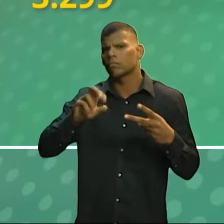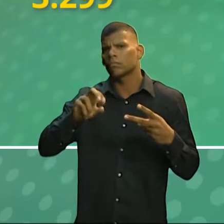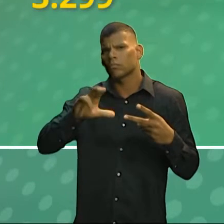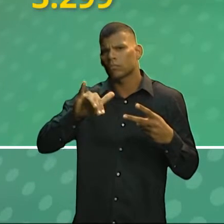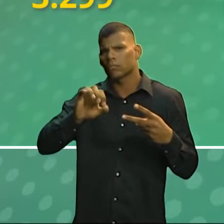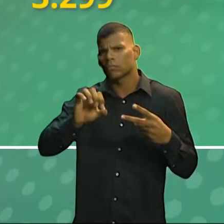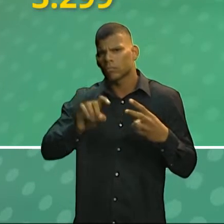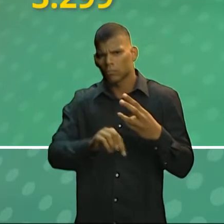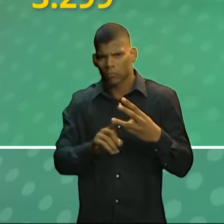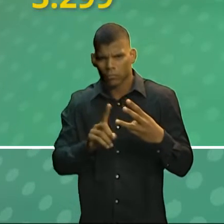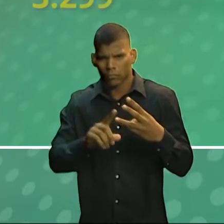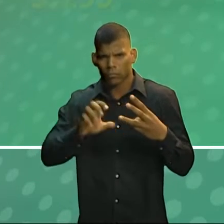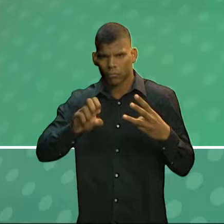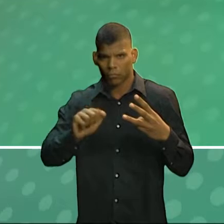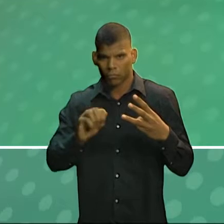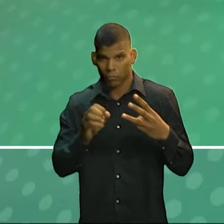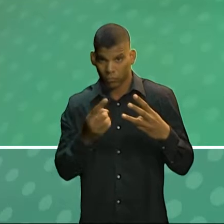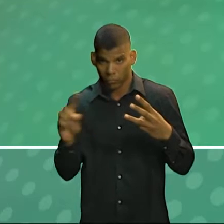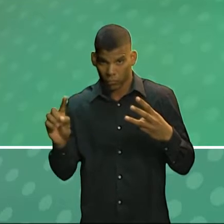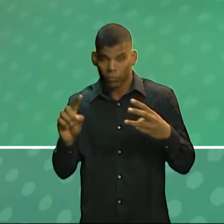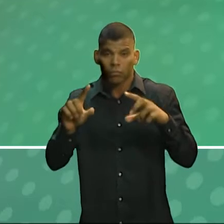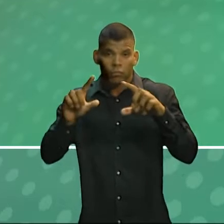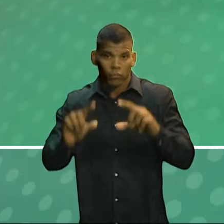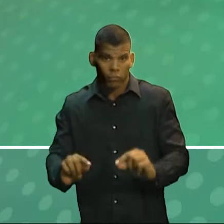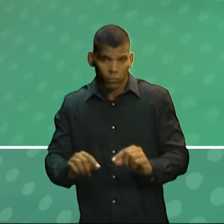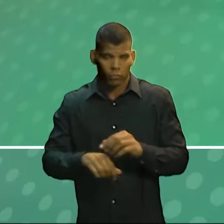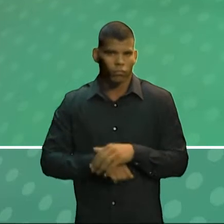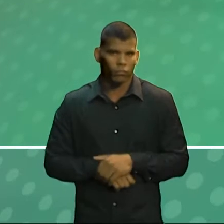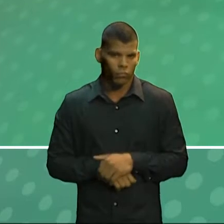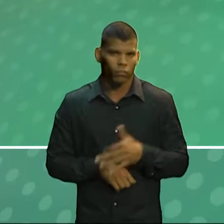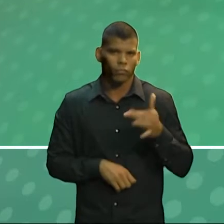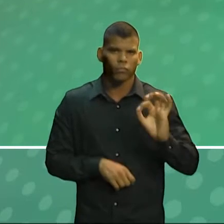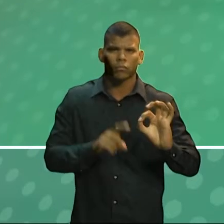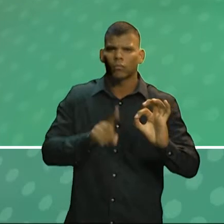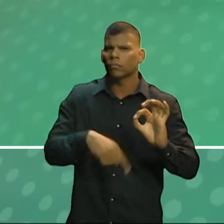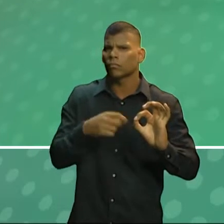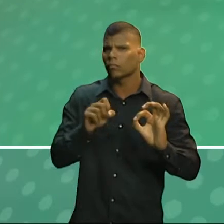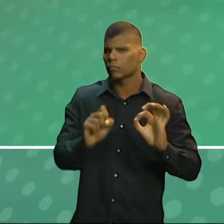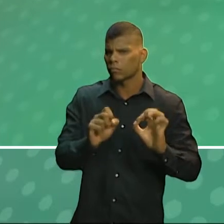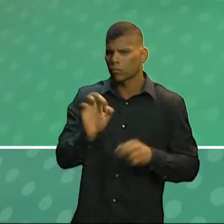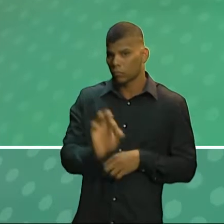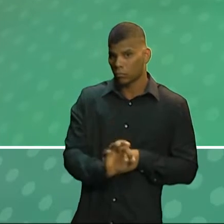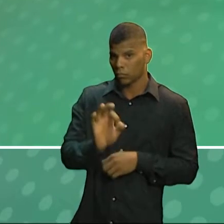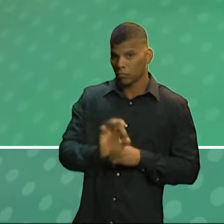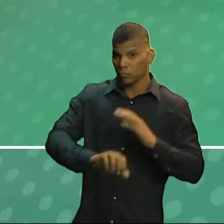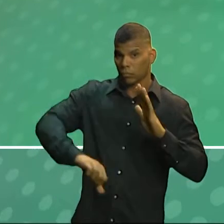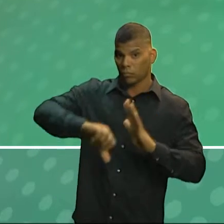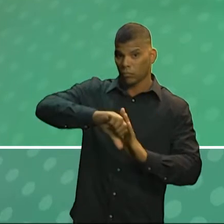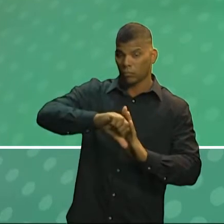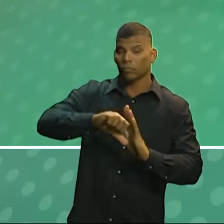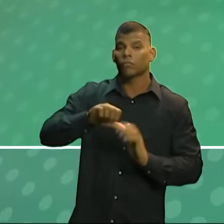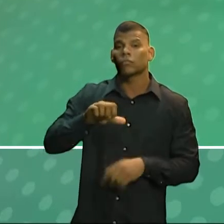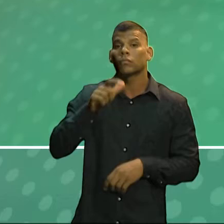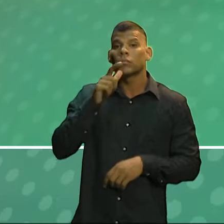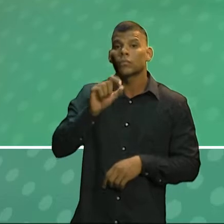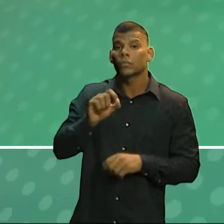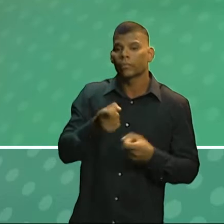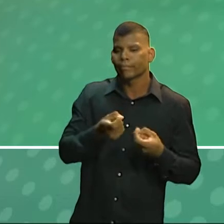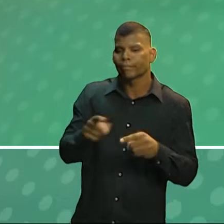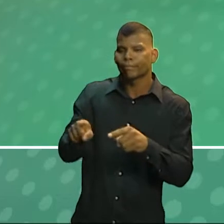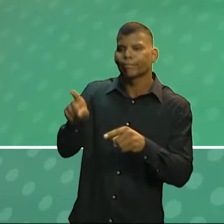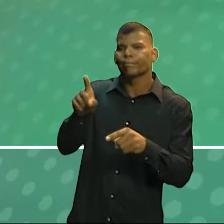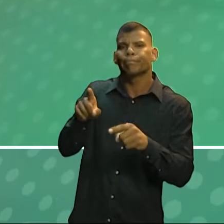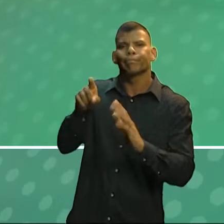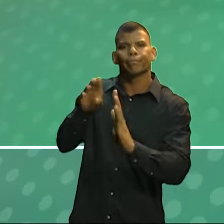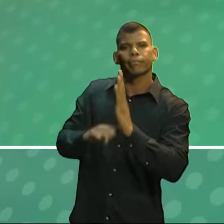seguidas de morte. Também foi divulgada a redução de 10,8% dos crimes violentos contra o patrimônio.